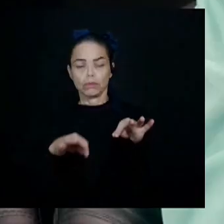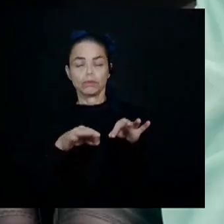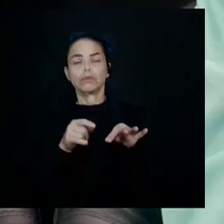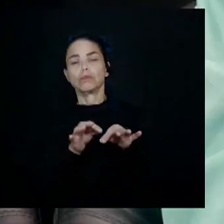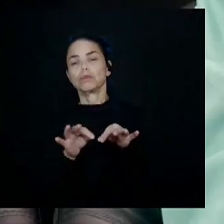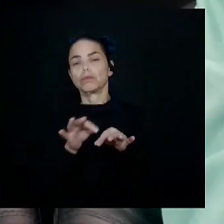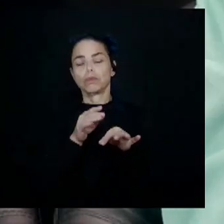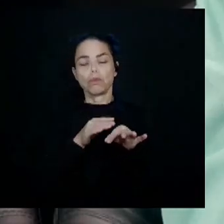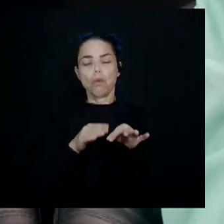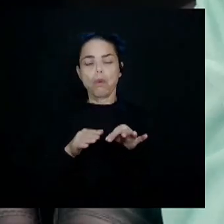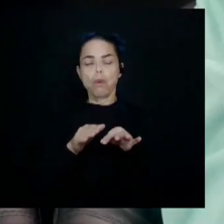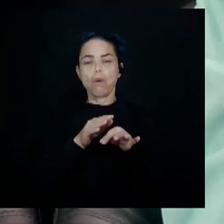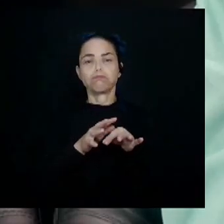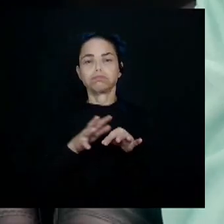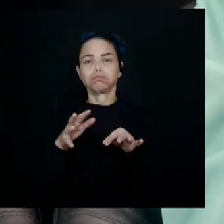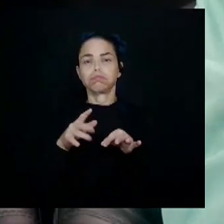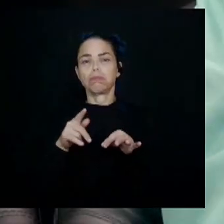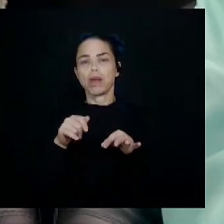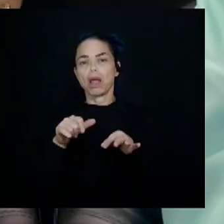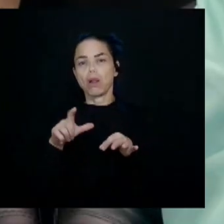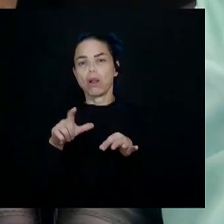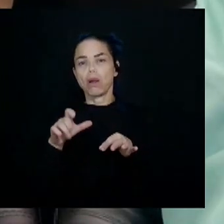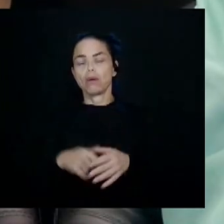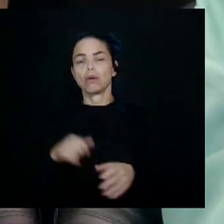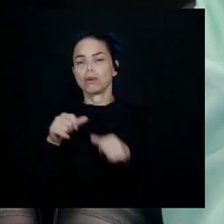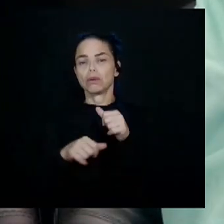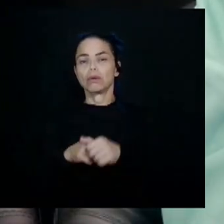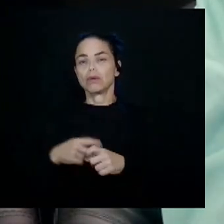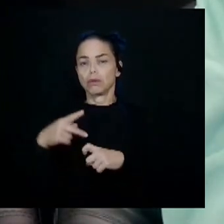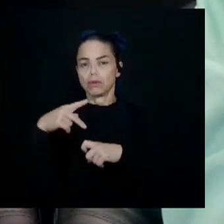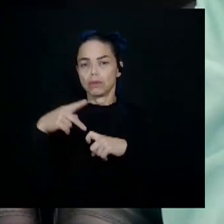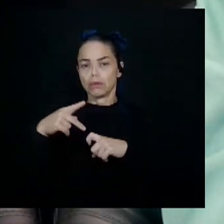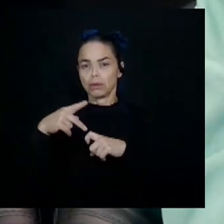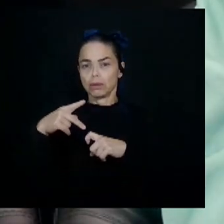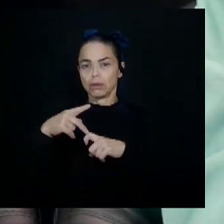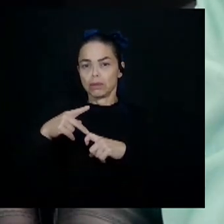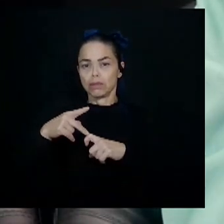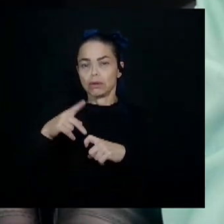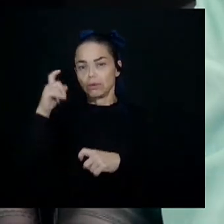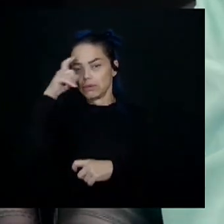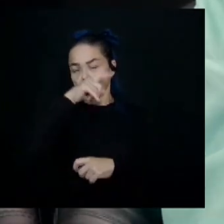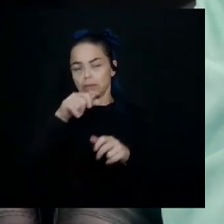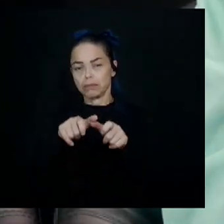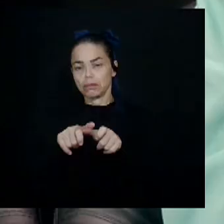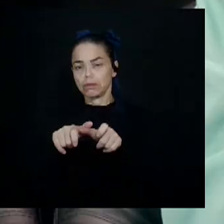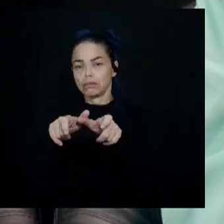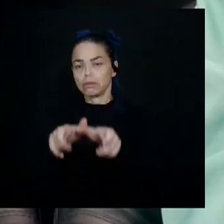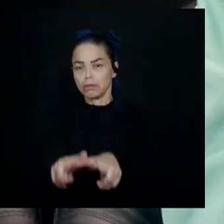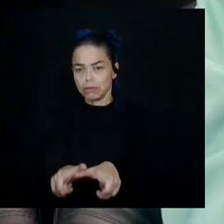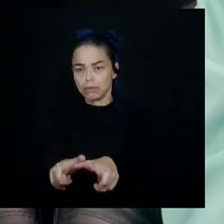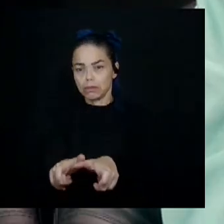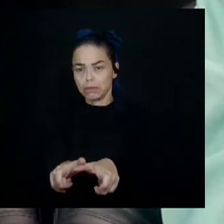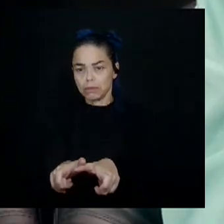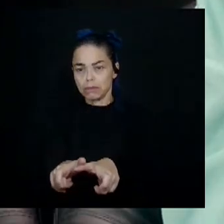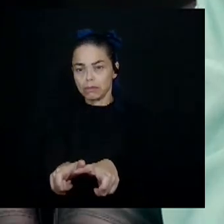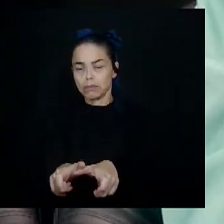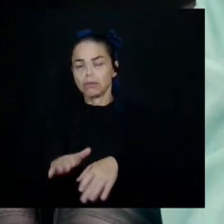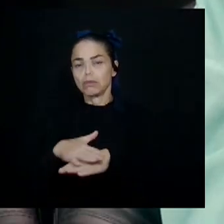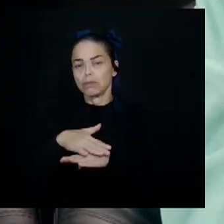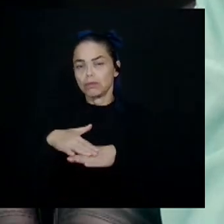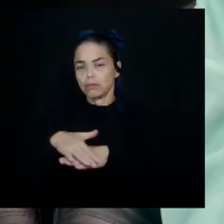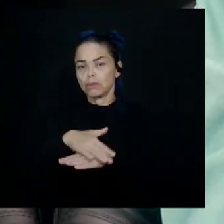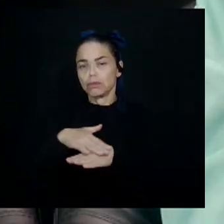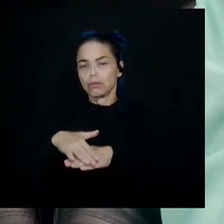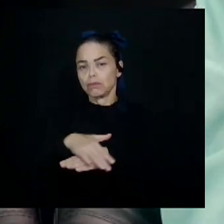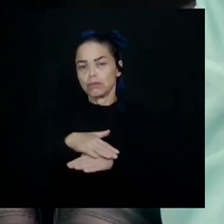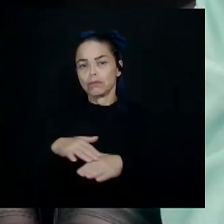seu filho, leve ao pediatra. É difícil chegar no ginecologista, mas leve ao seu pediatra, converse com o